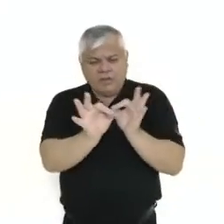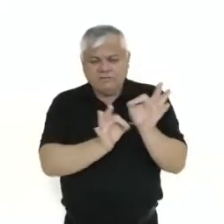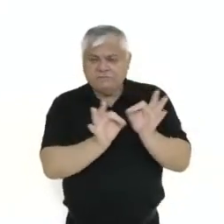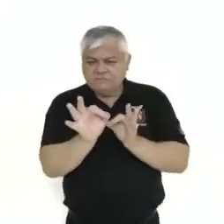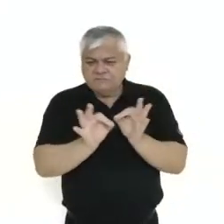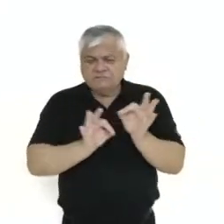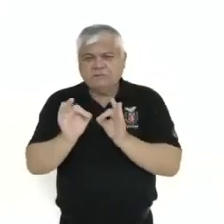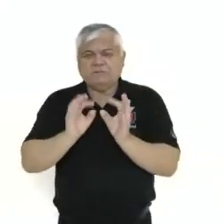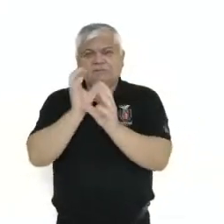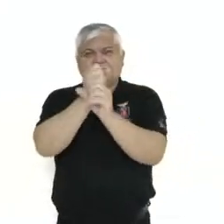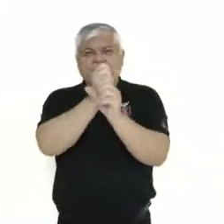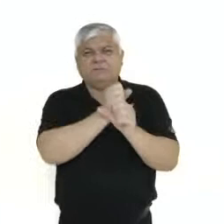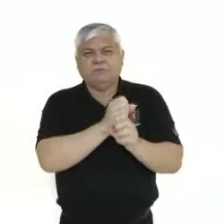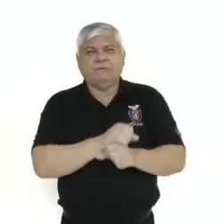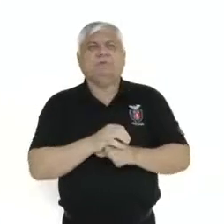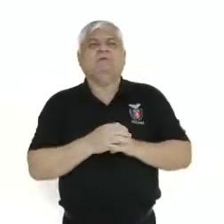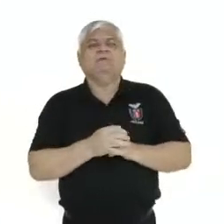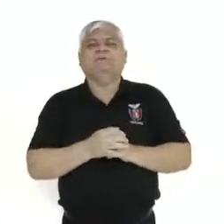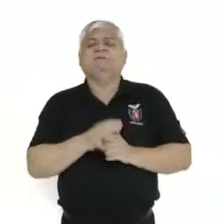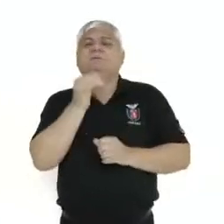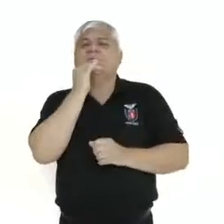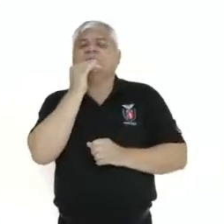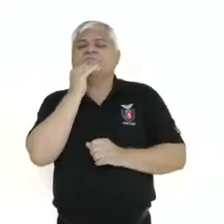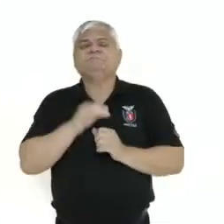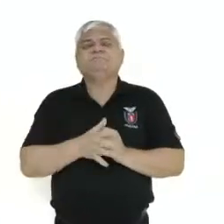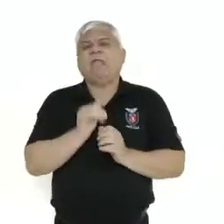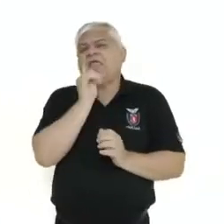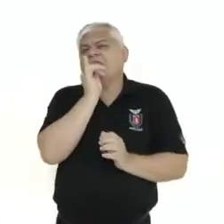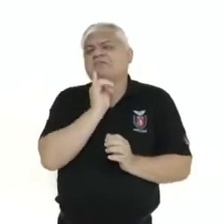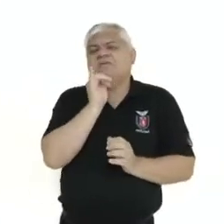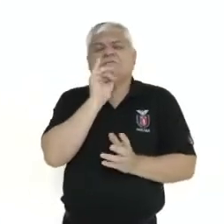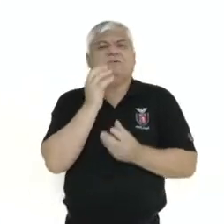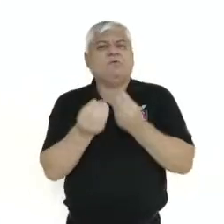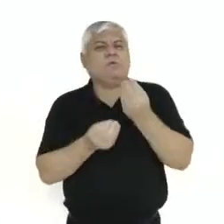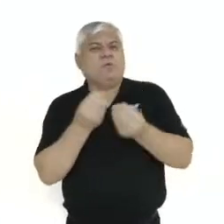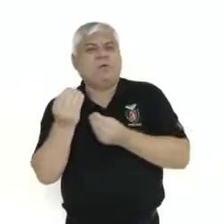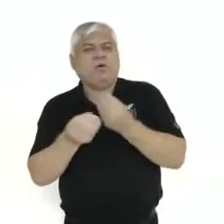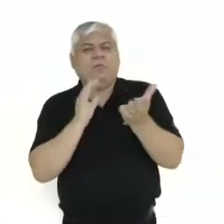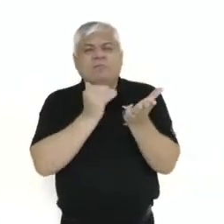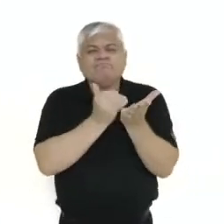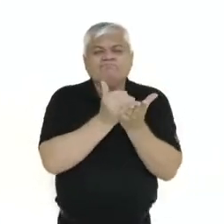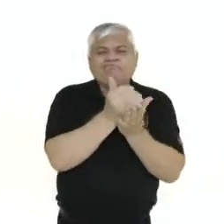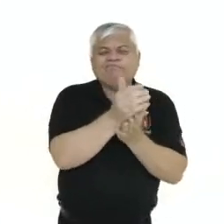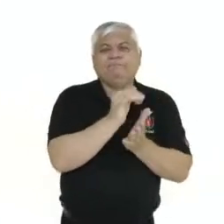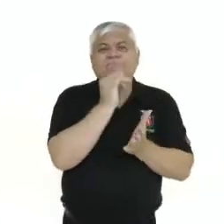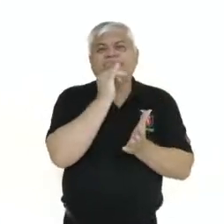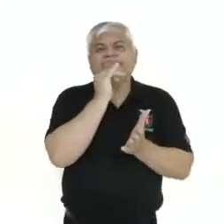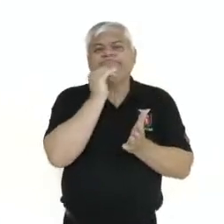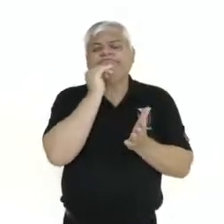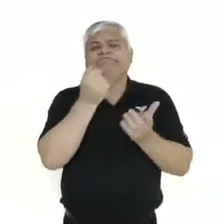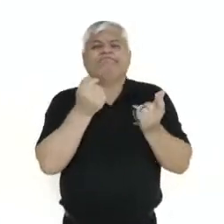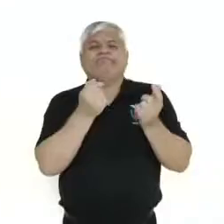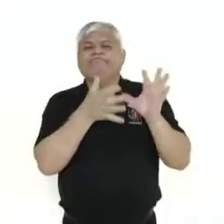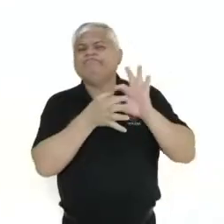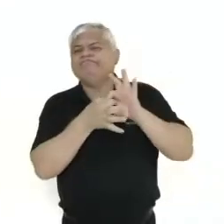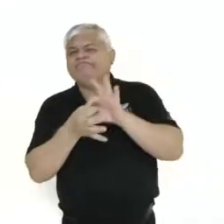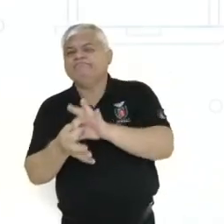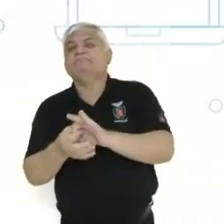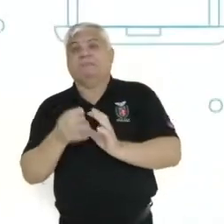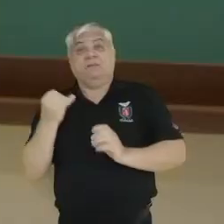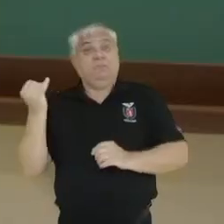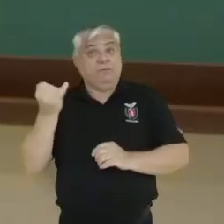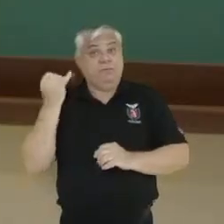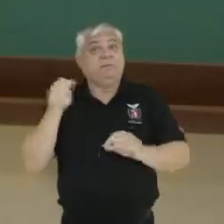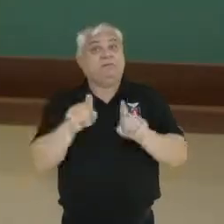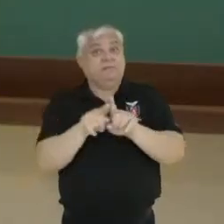desse orçamento e simular um orçamento a partir de uma situação contextualizada, que é muito importante. A